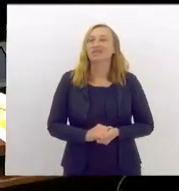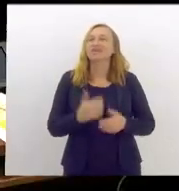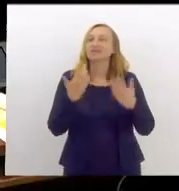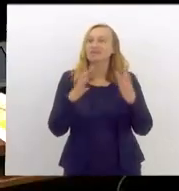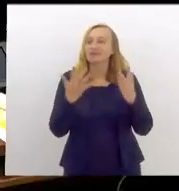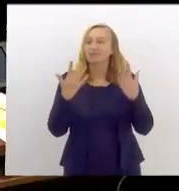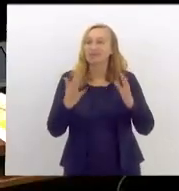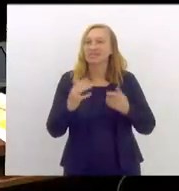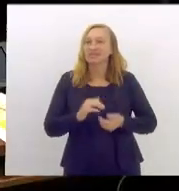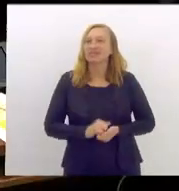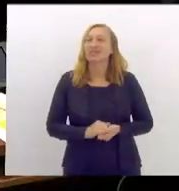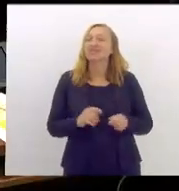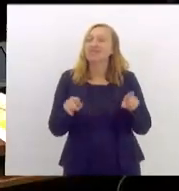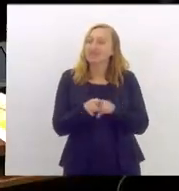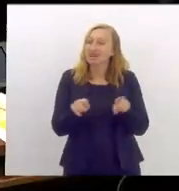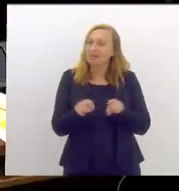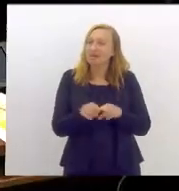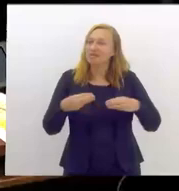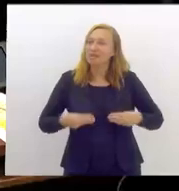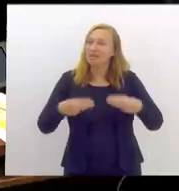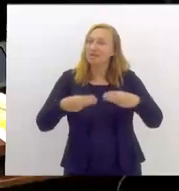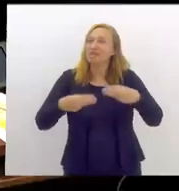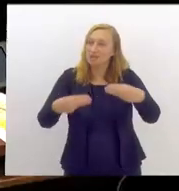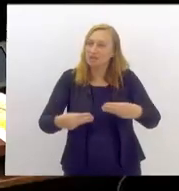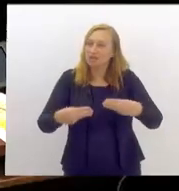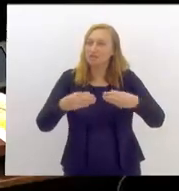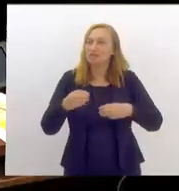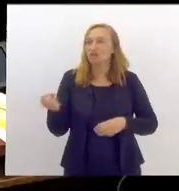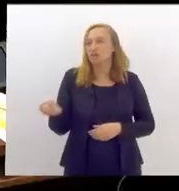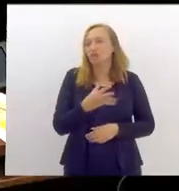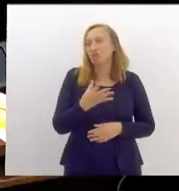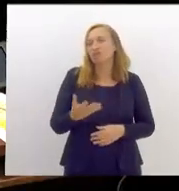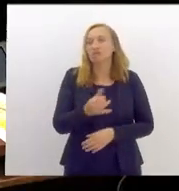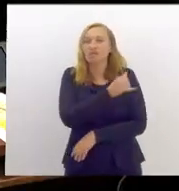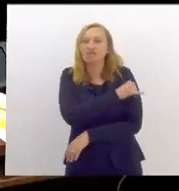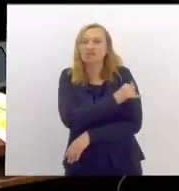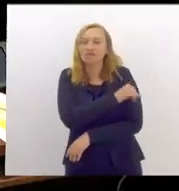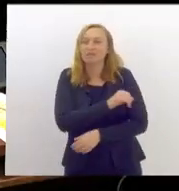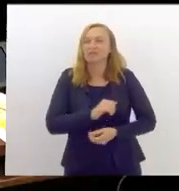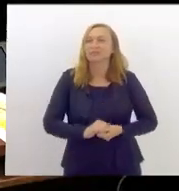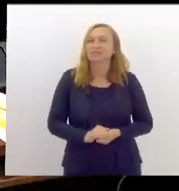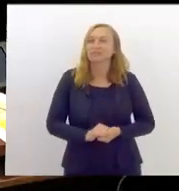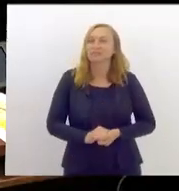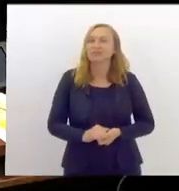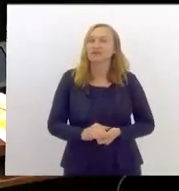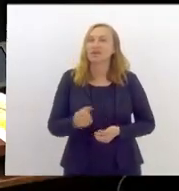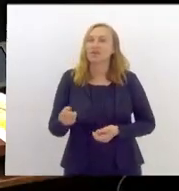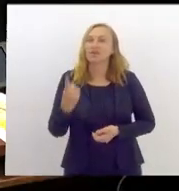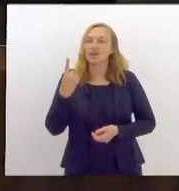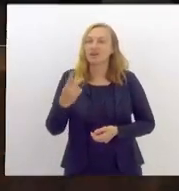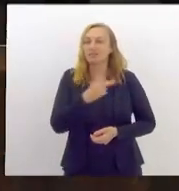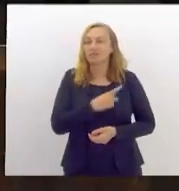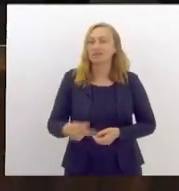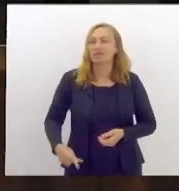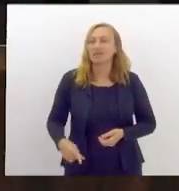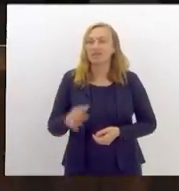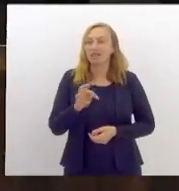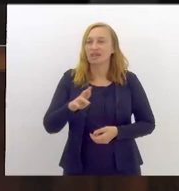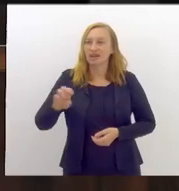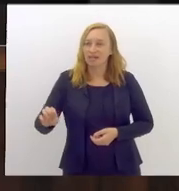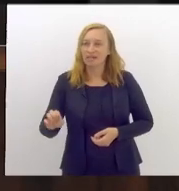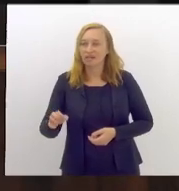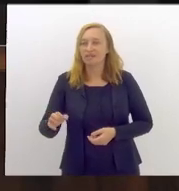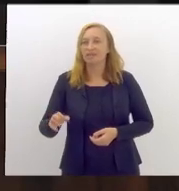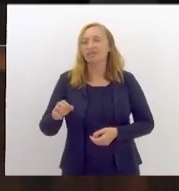saudade também Ministro Ministro mais novo do Rio de Janeiro o ex-presidente do TRF 2 agora